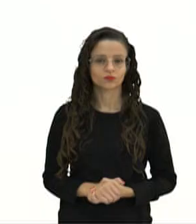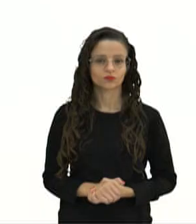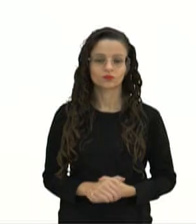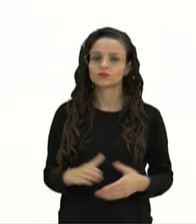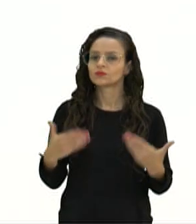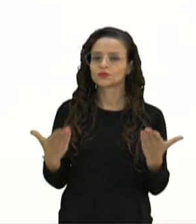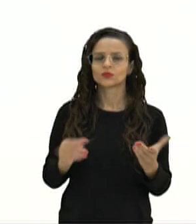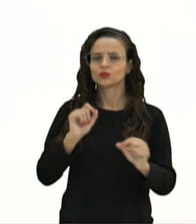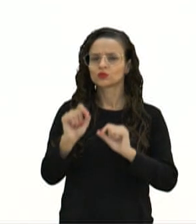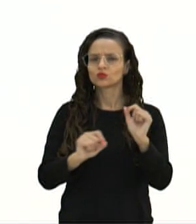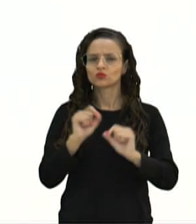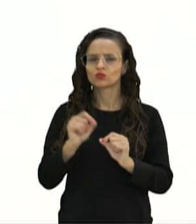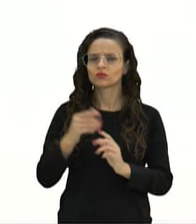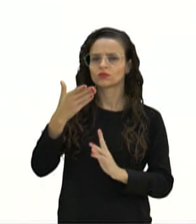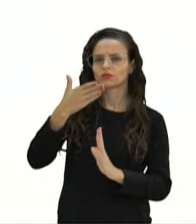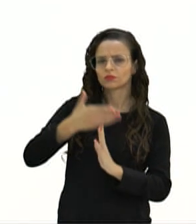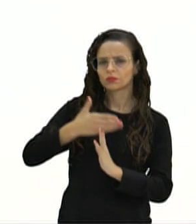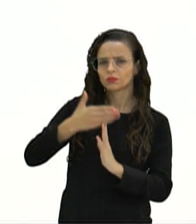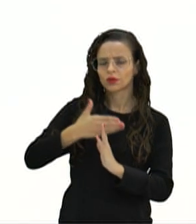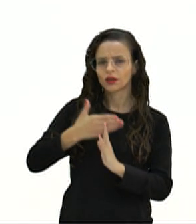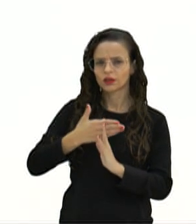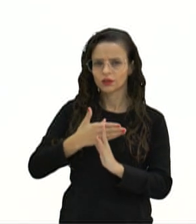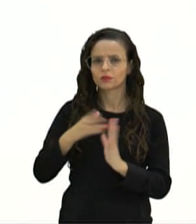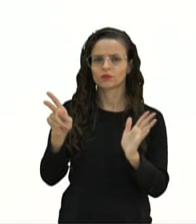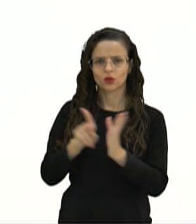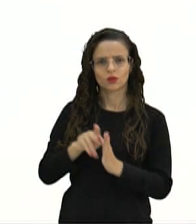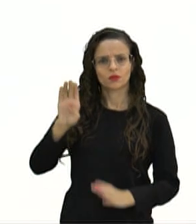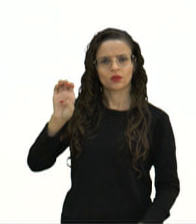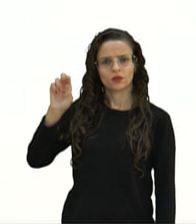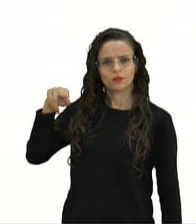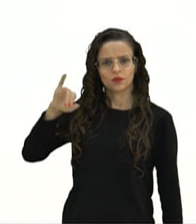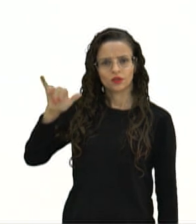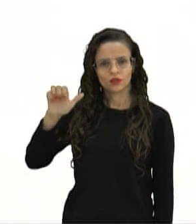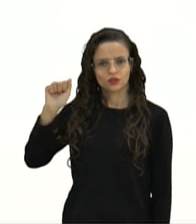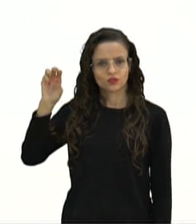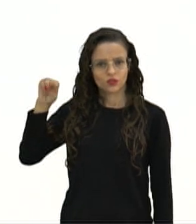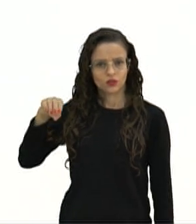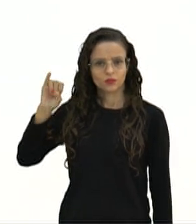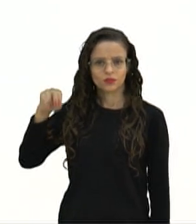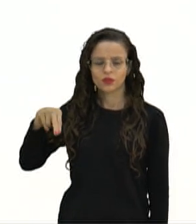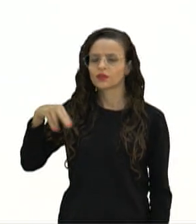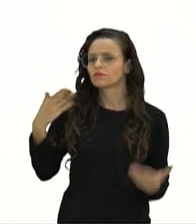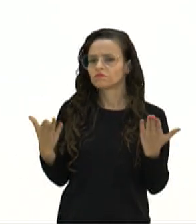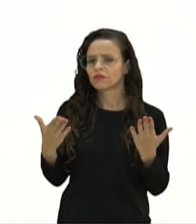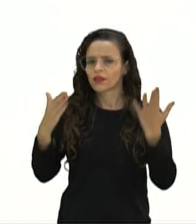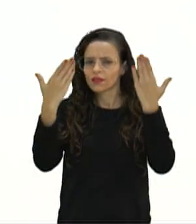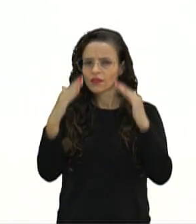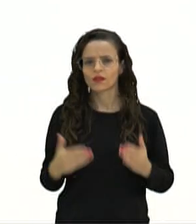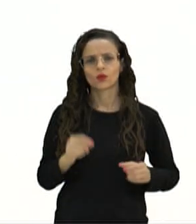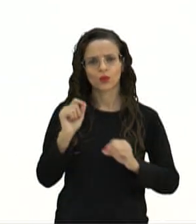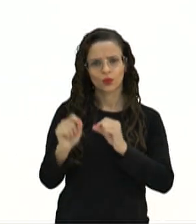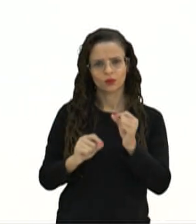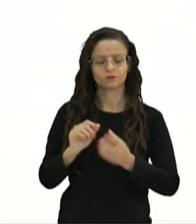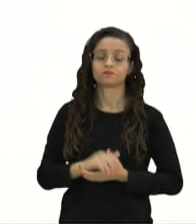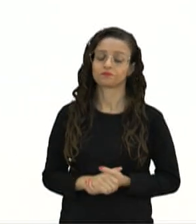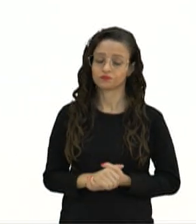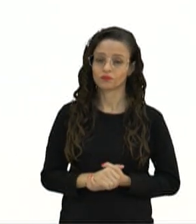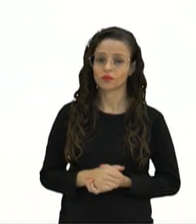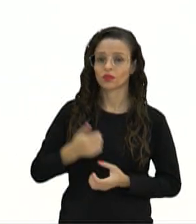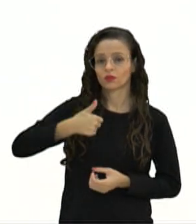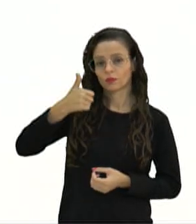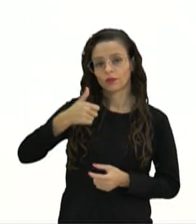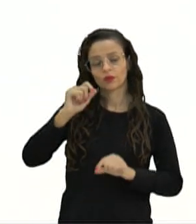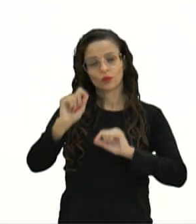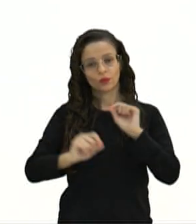Então, o que é esse barroco do Benjamin que ele analisa lá nesse escrito? Em primeiro lugar, a gente pode